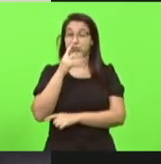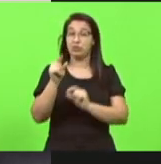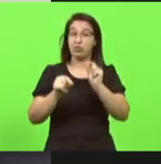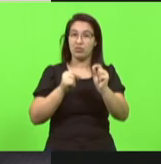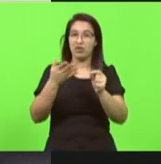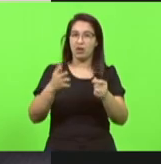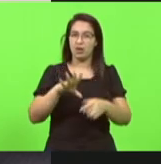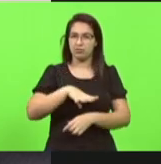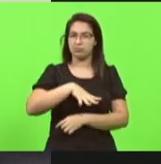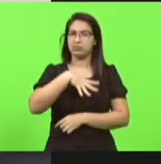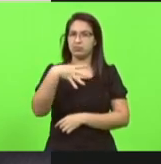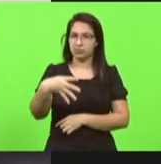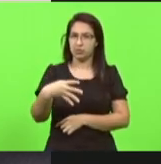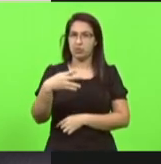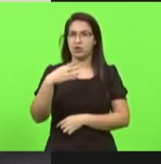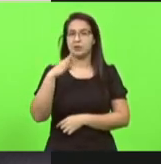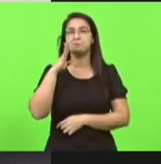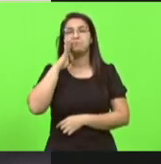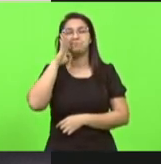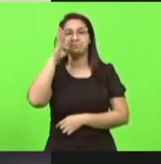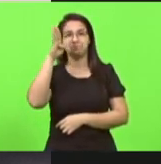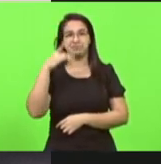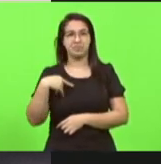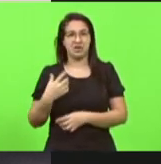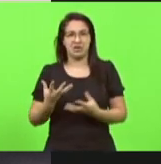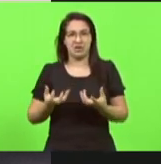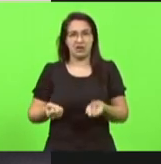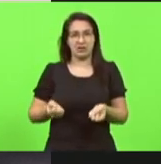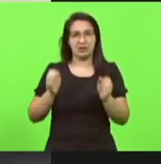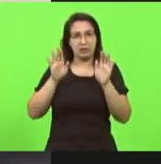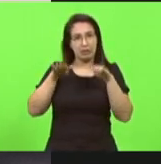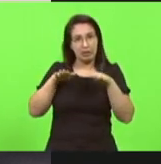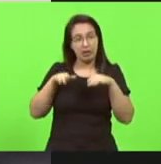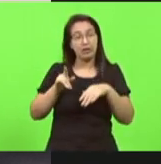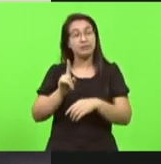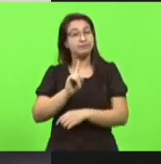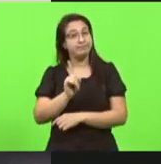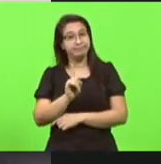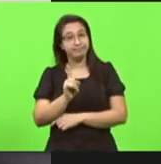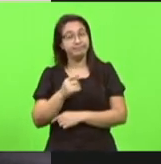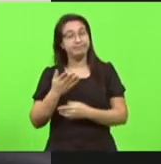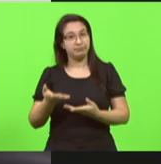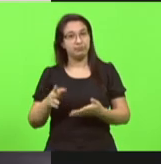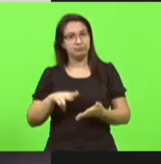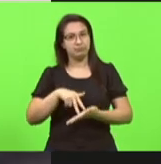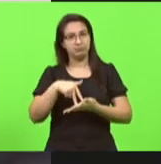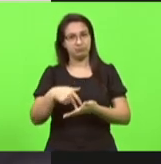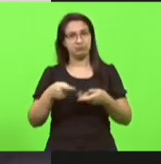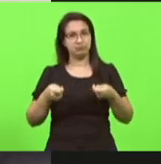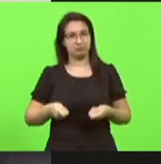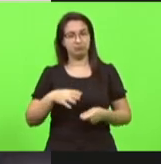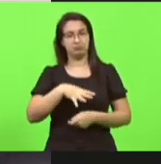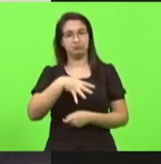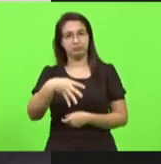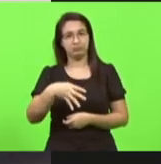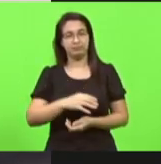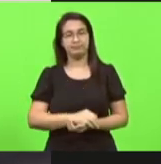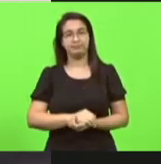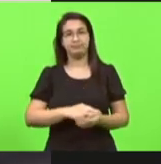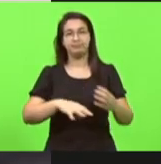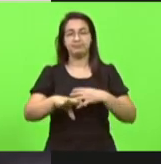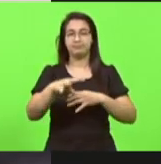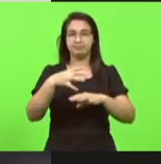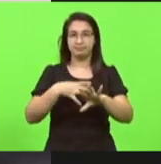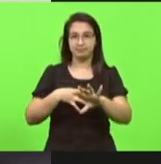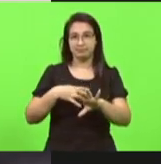bravura, a grandeza do nosso presidente de não sucumbir diante de tantas situações difíceis. Então, nossa solidariedade ao presidente Jair